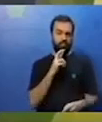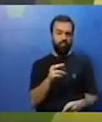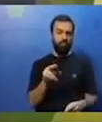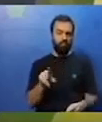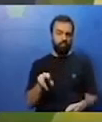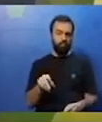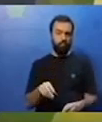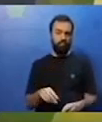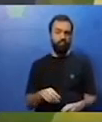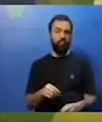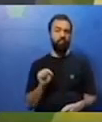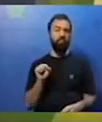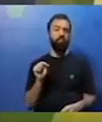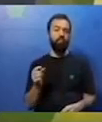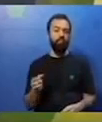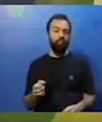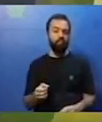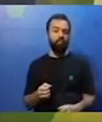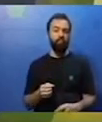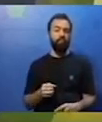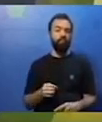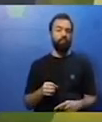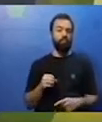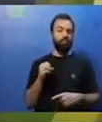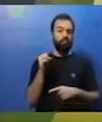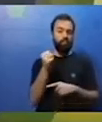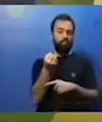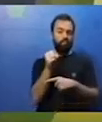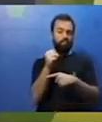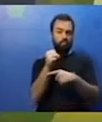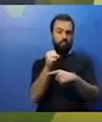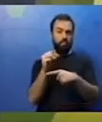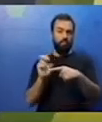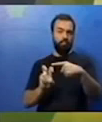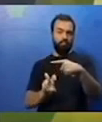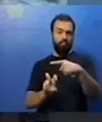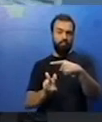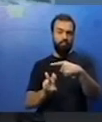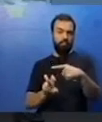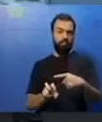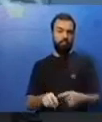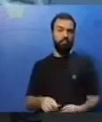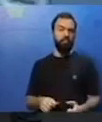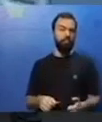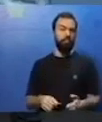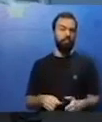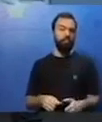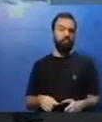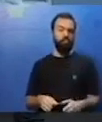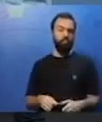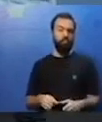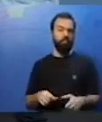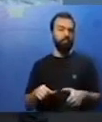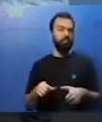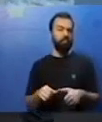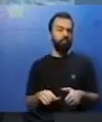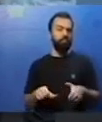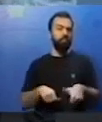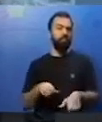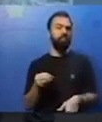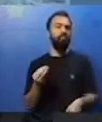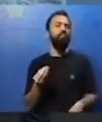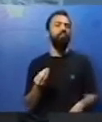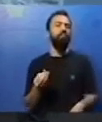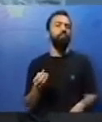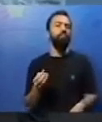sobre 5. Então, gente, o que mudou desse para o anterior?